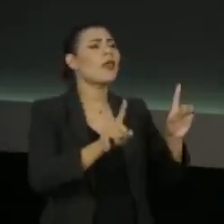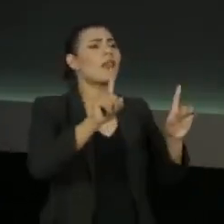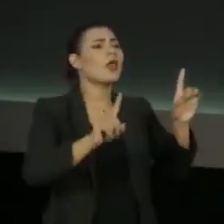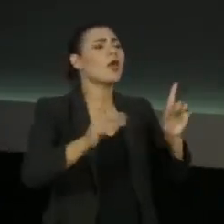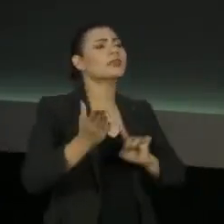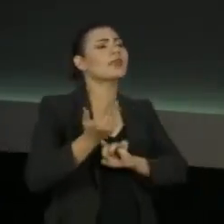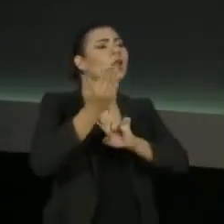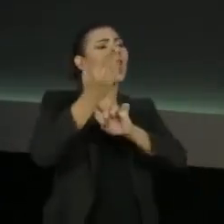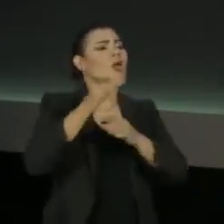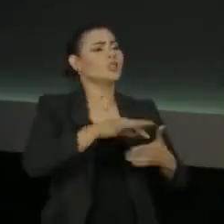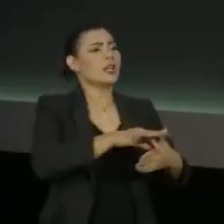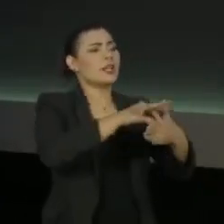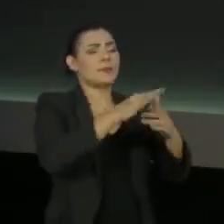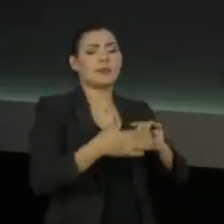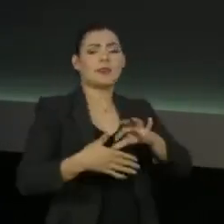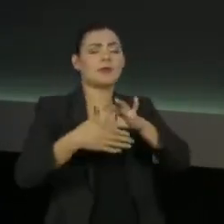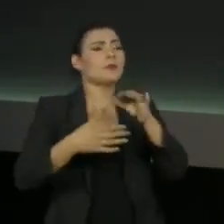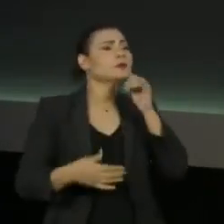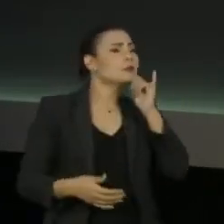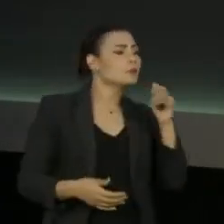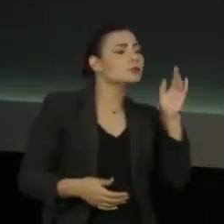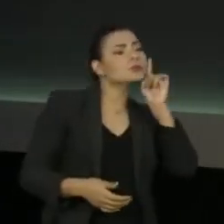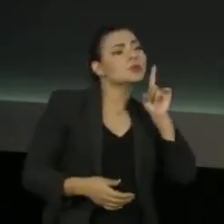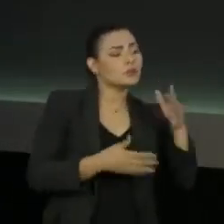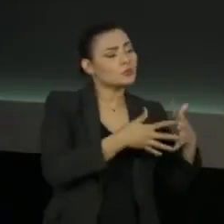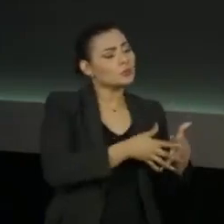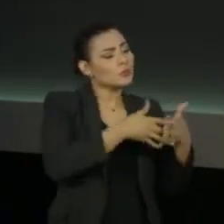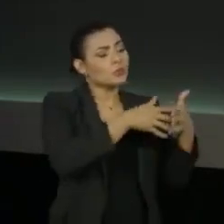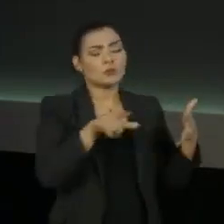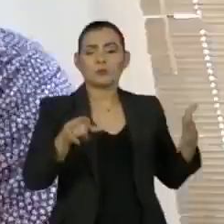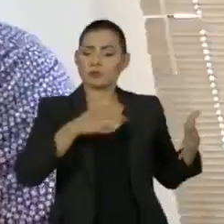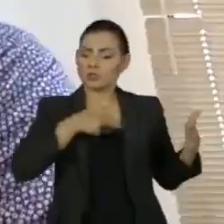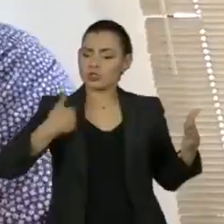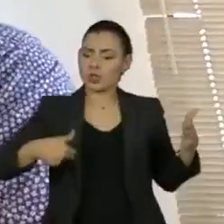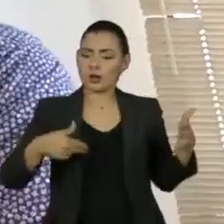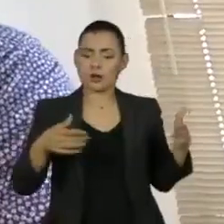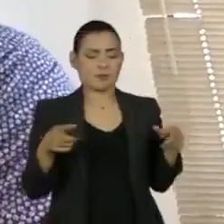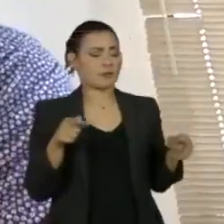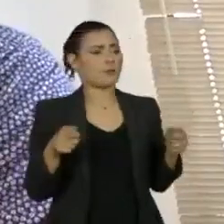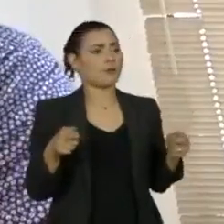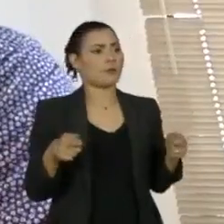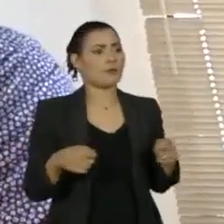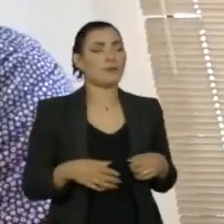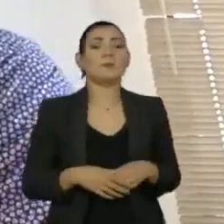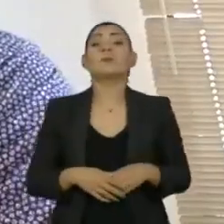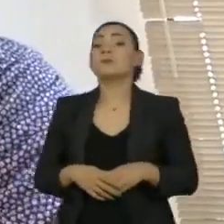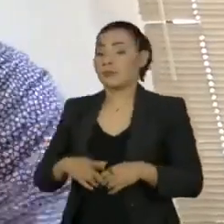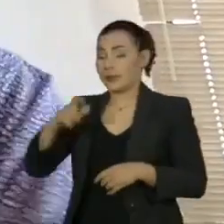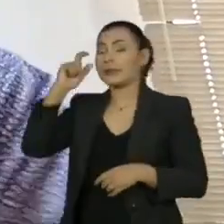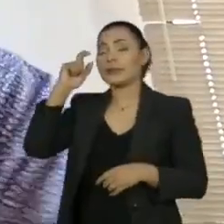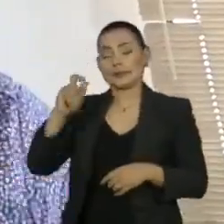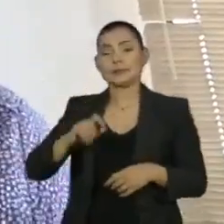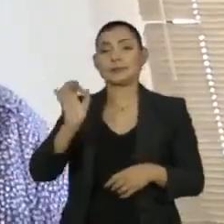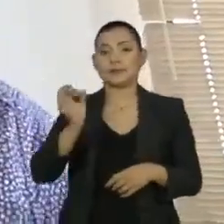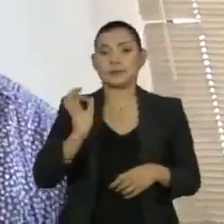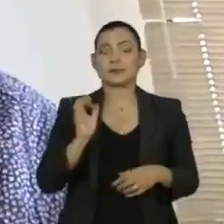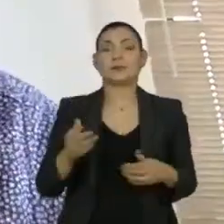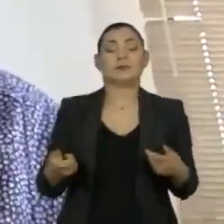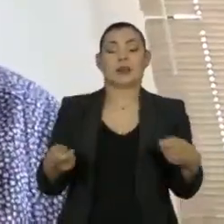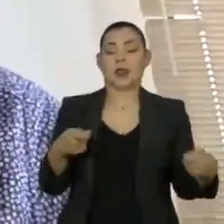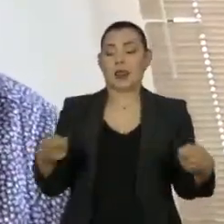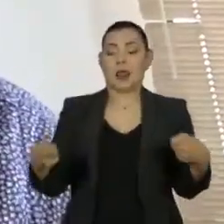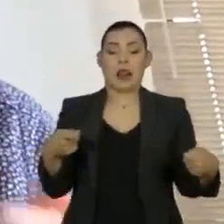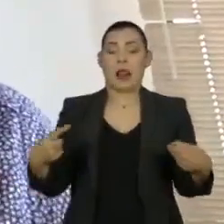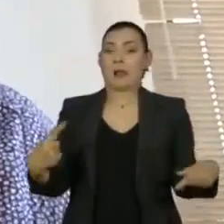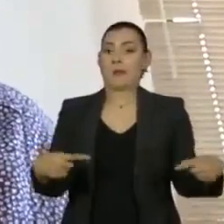liderança tecnológica entre os Estados Unidos e a China? É interessante, Joyce, que realmente está no polo